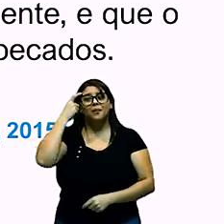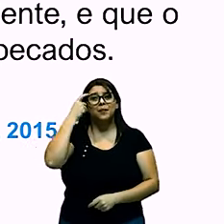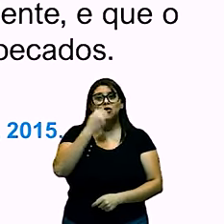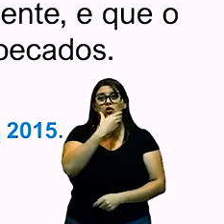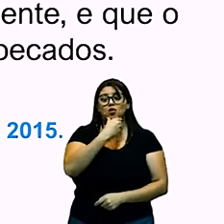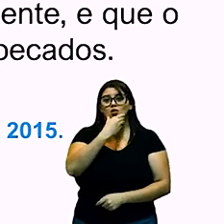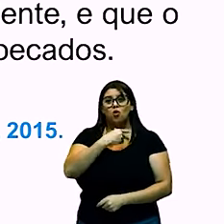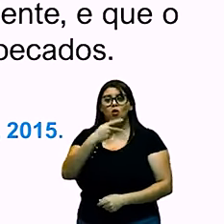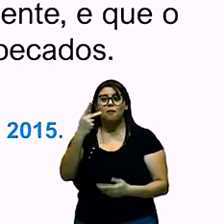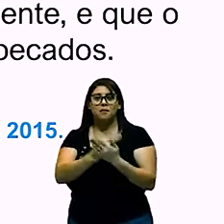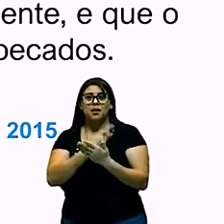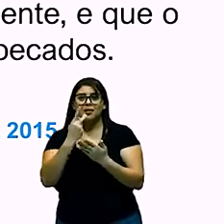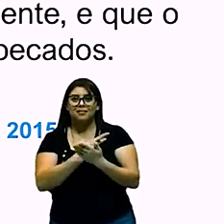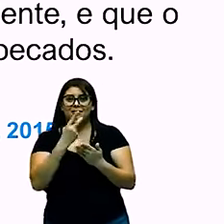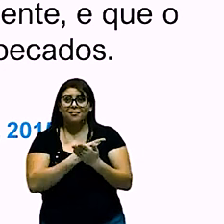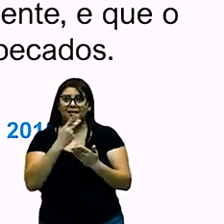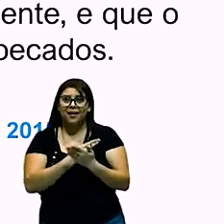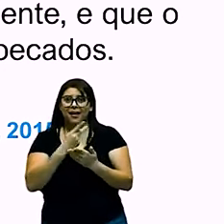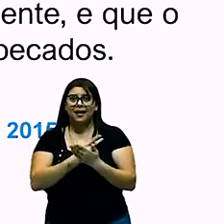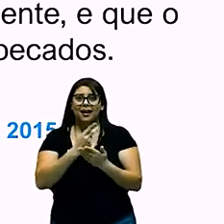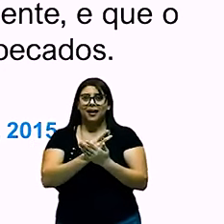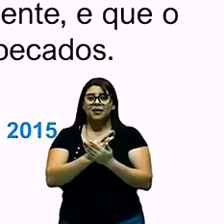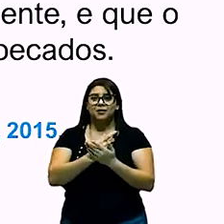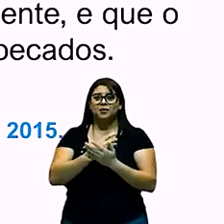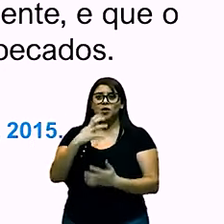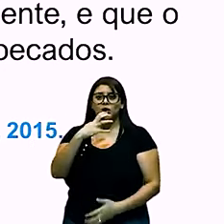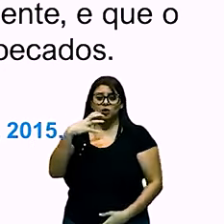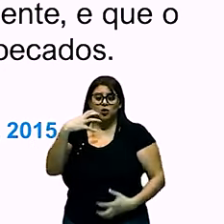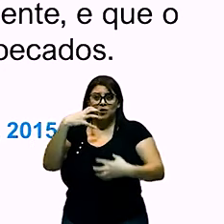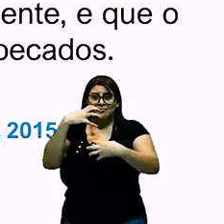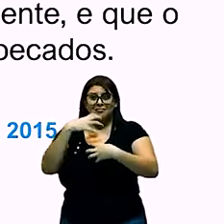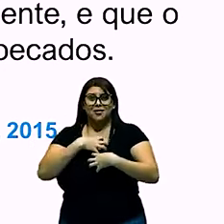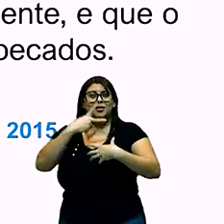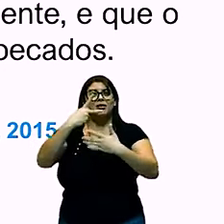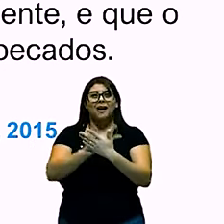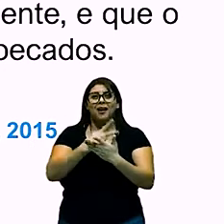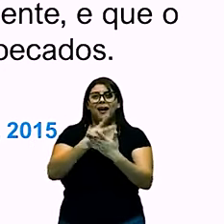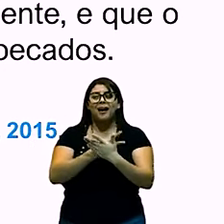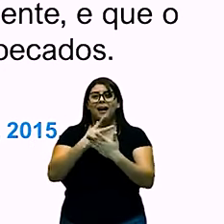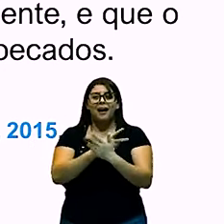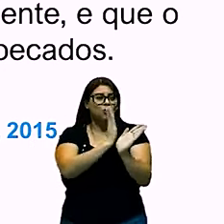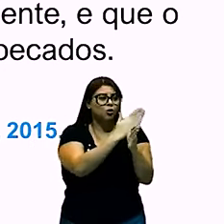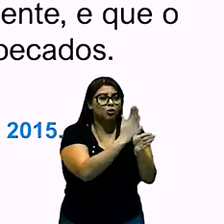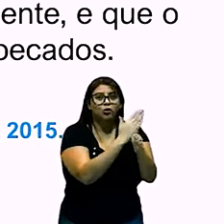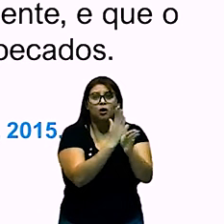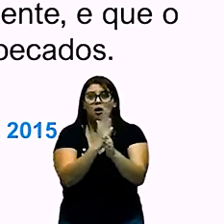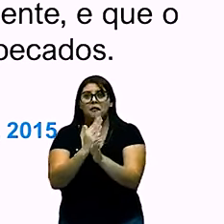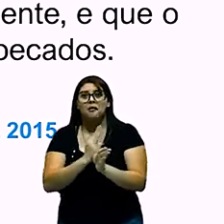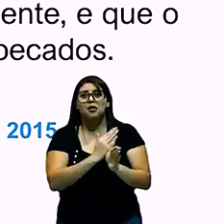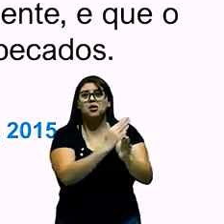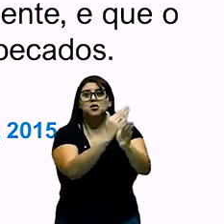seus afetos são corruptos e desordenados, e que a sua vontade é obstinada e desobediente, e que o próprio homem